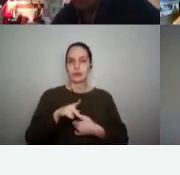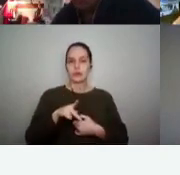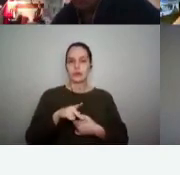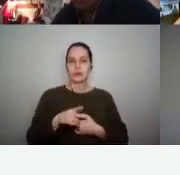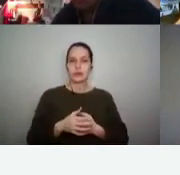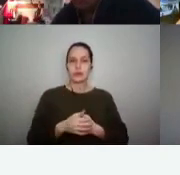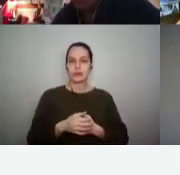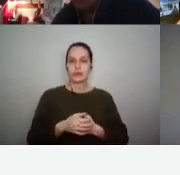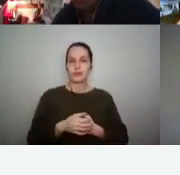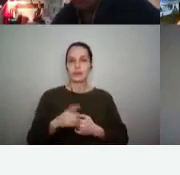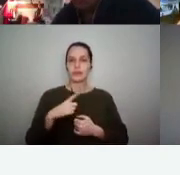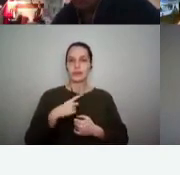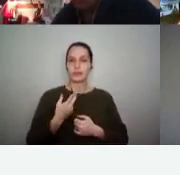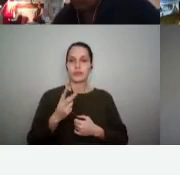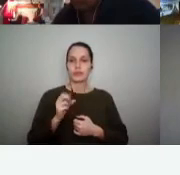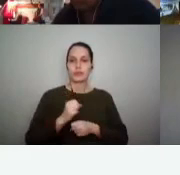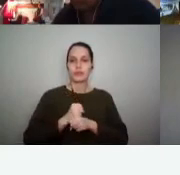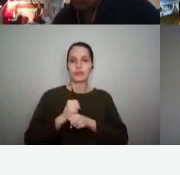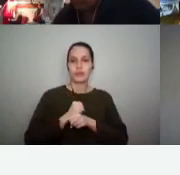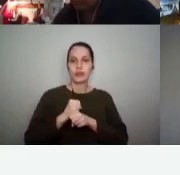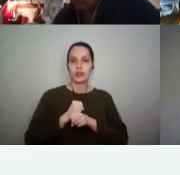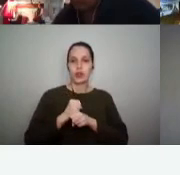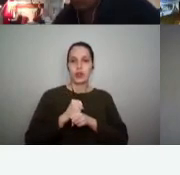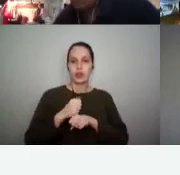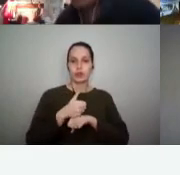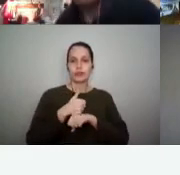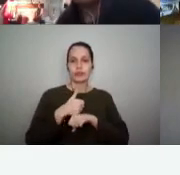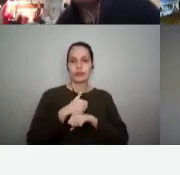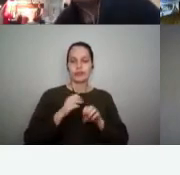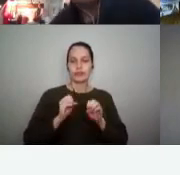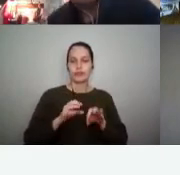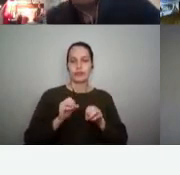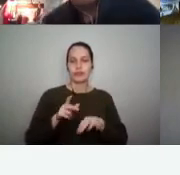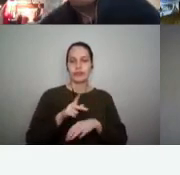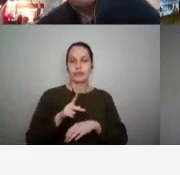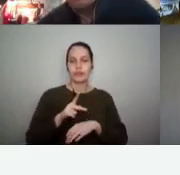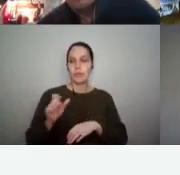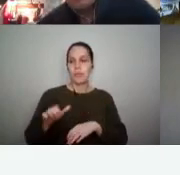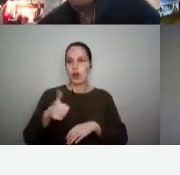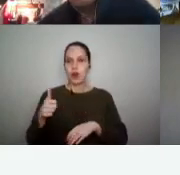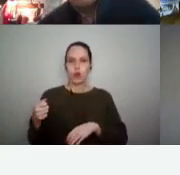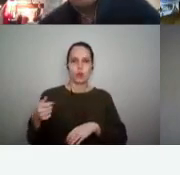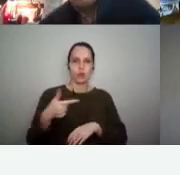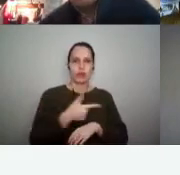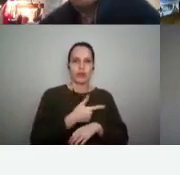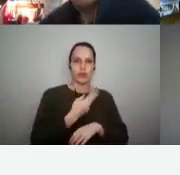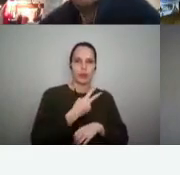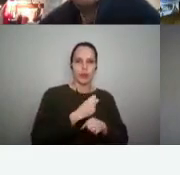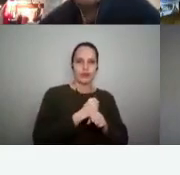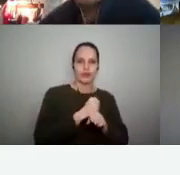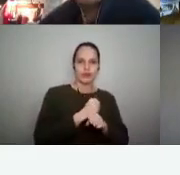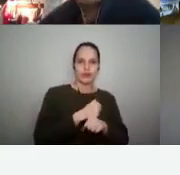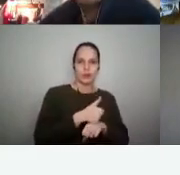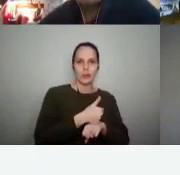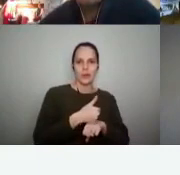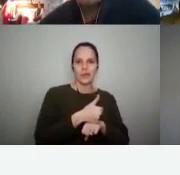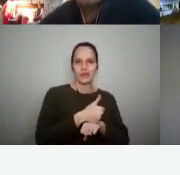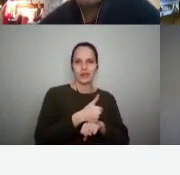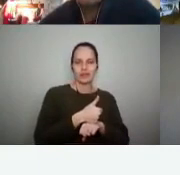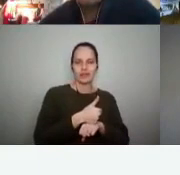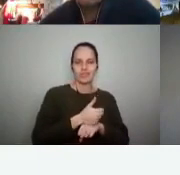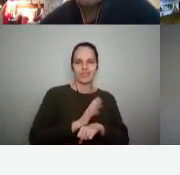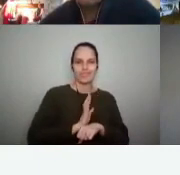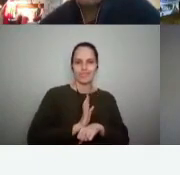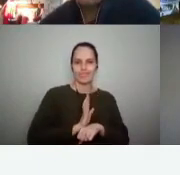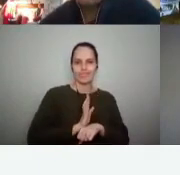que tenha 20 anos de profissão seja melhor do que o que tenha 2 anos de profissão. Necessariamente não é a quantidade